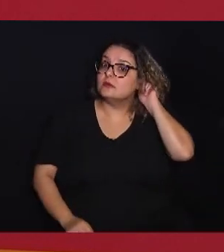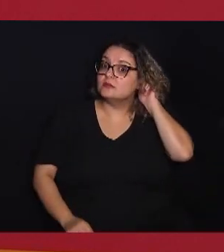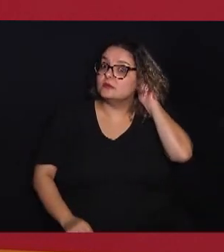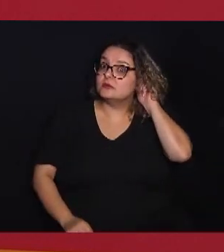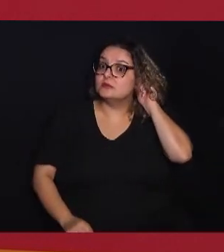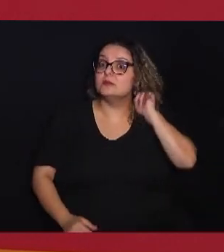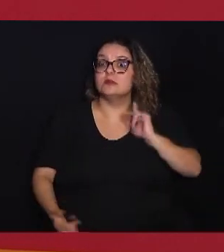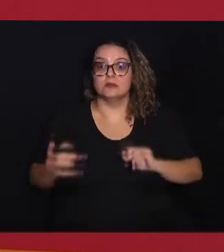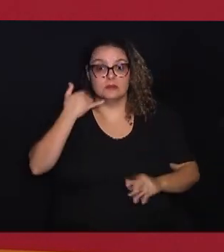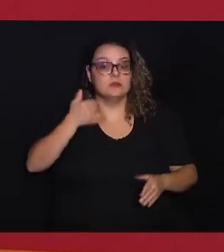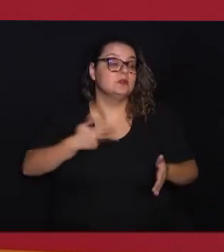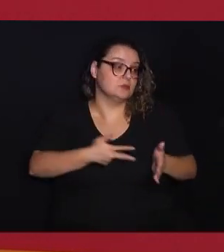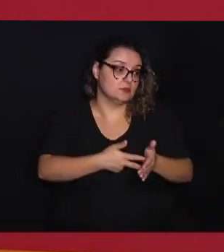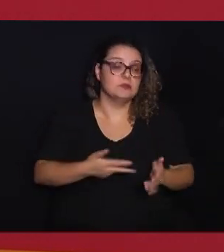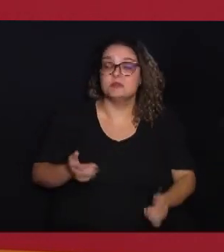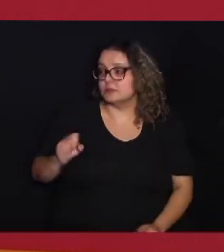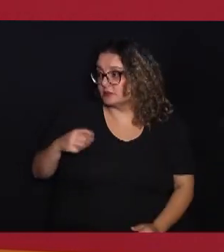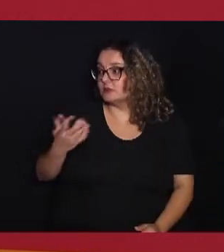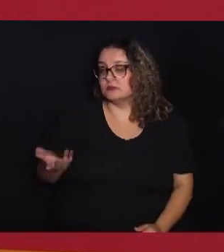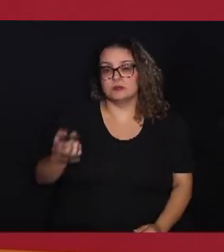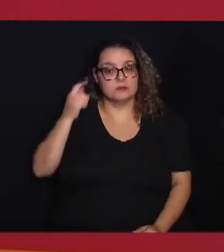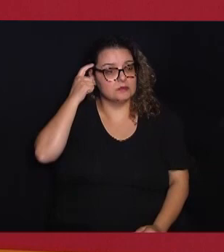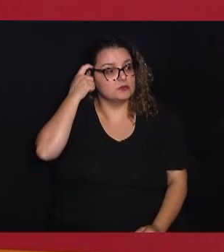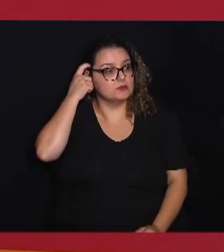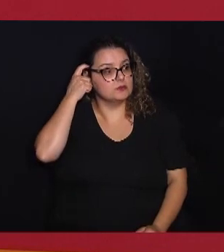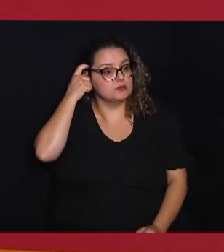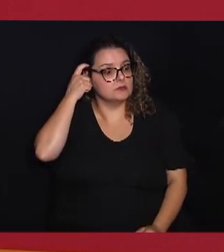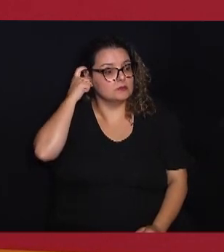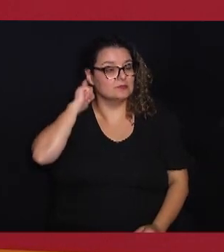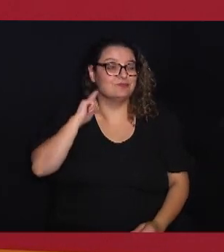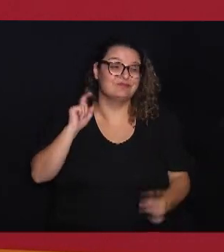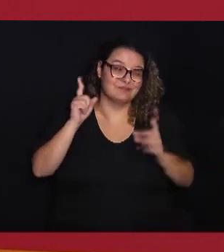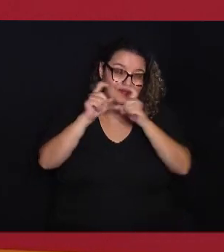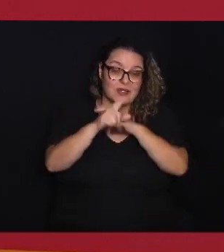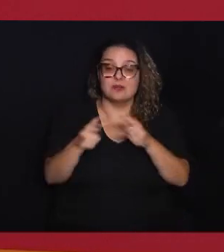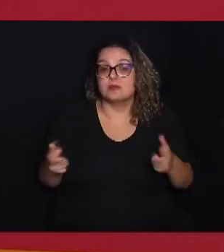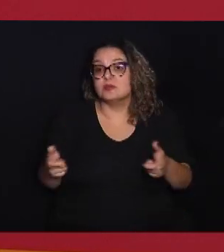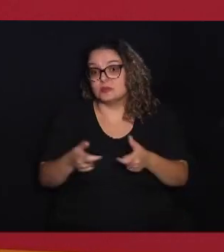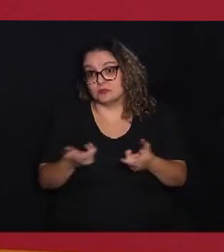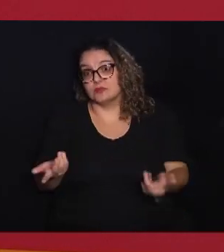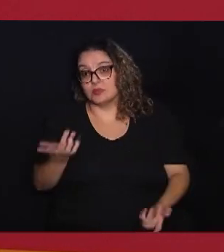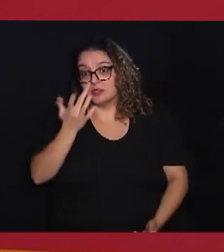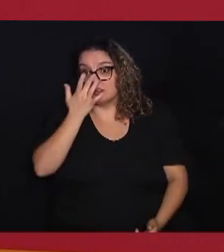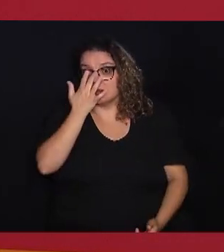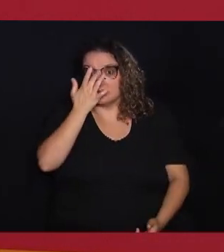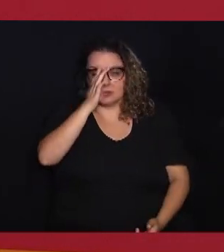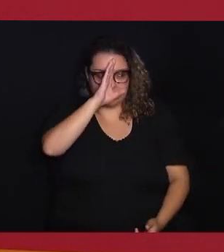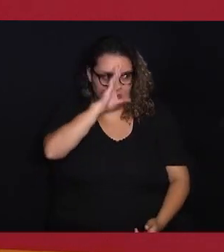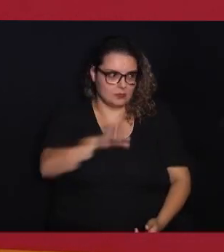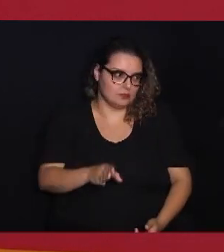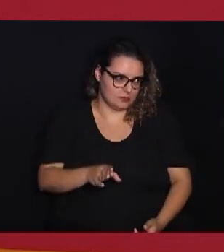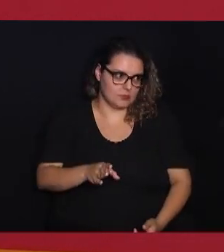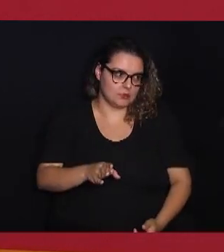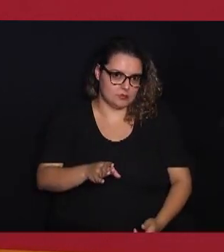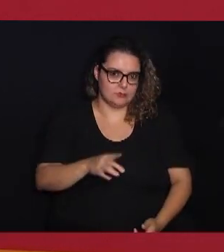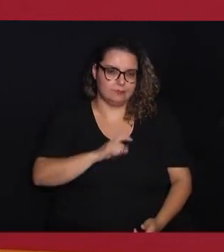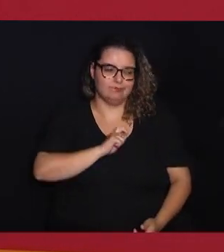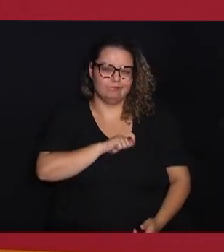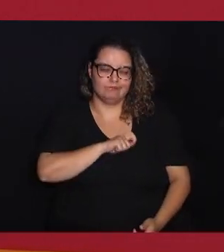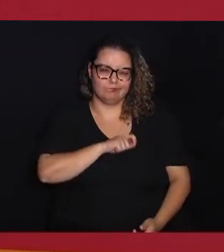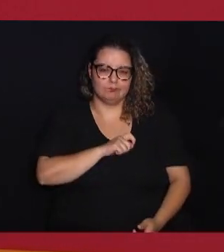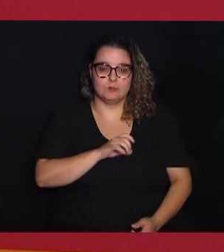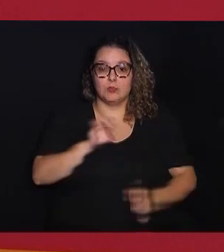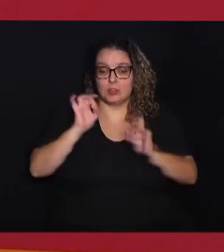para carregar um celular, né? Então são coisas que são muito difíceis de reduzir. E o principal